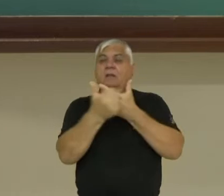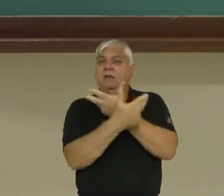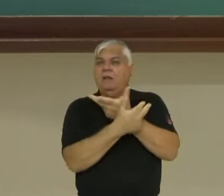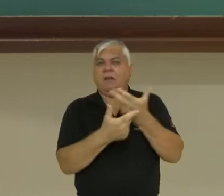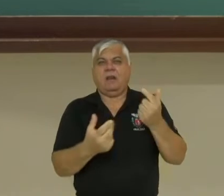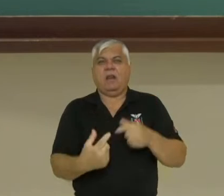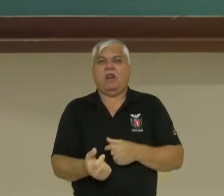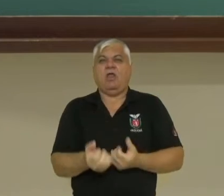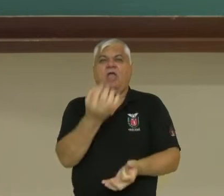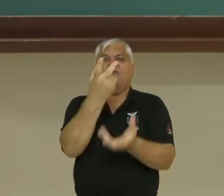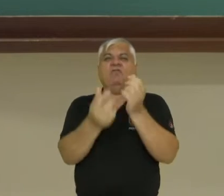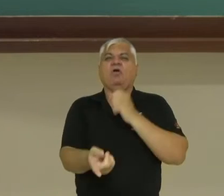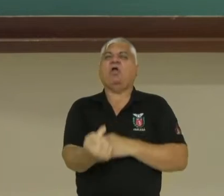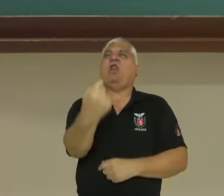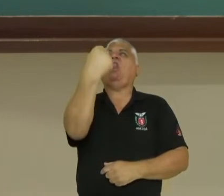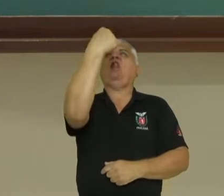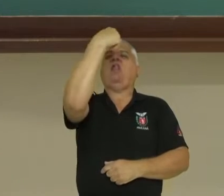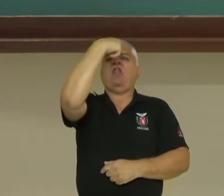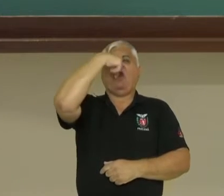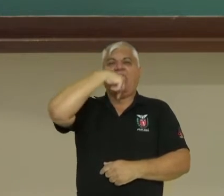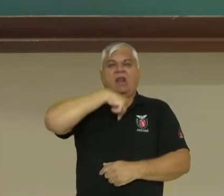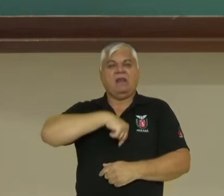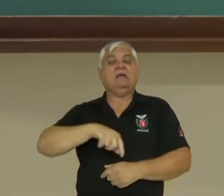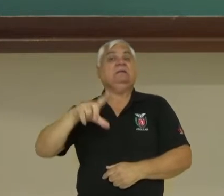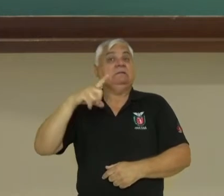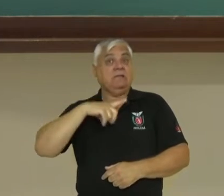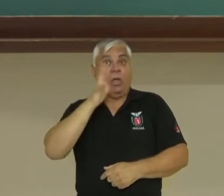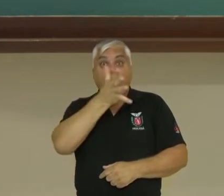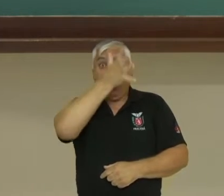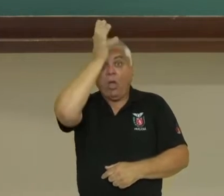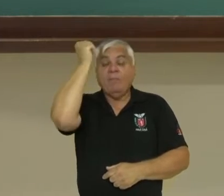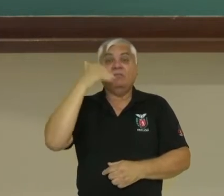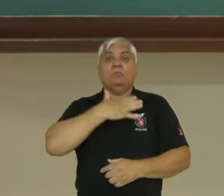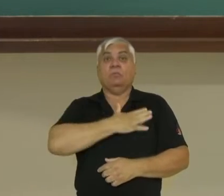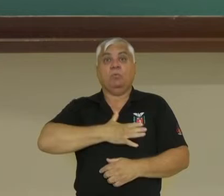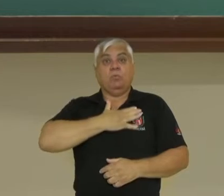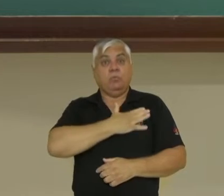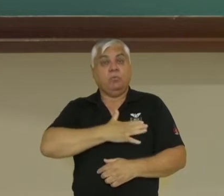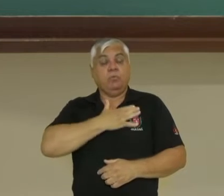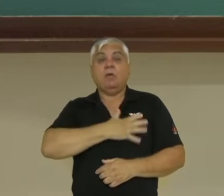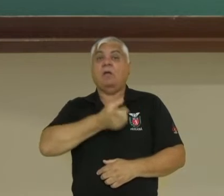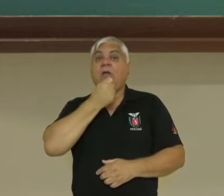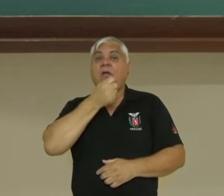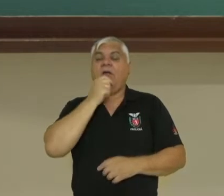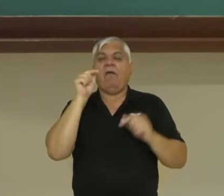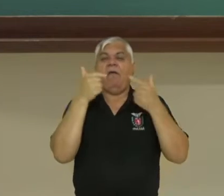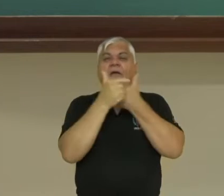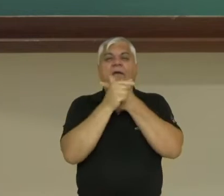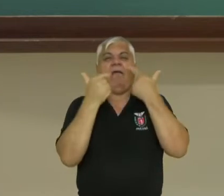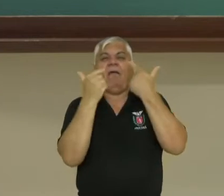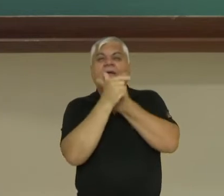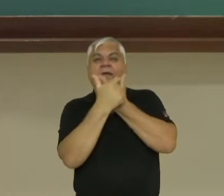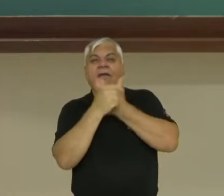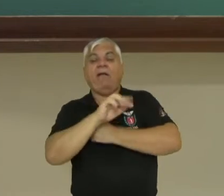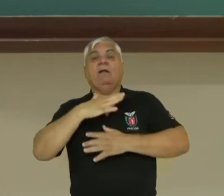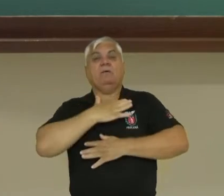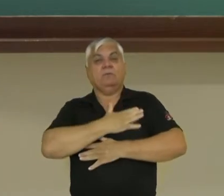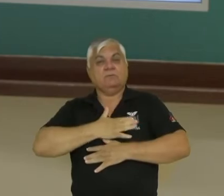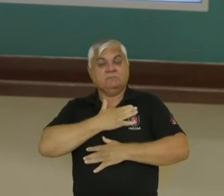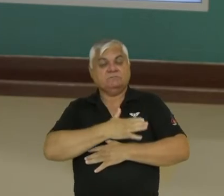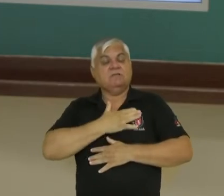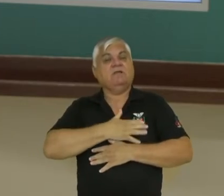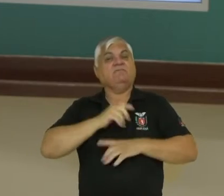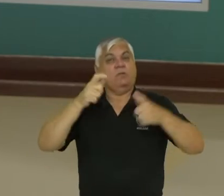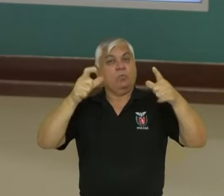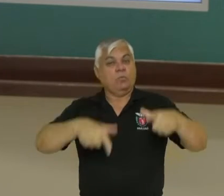várias apresentações diferentes, né? O povo romano gostava muito da diversão, né, do riso, do cômico, então foi um espaço